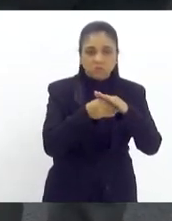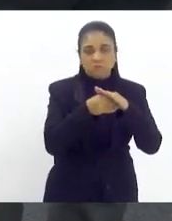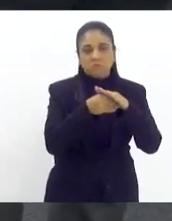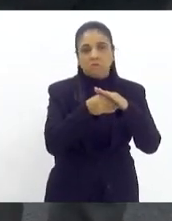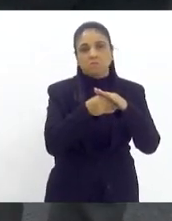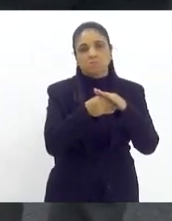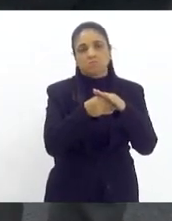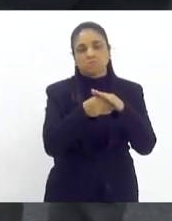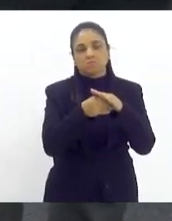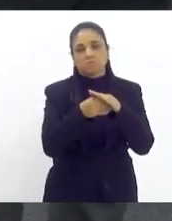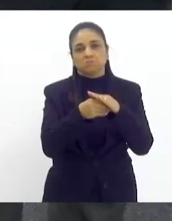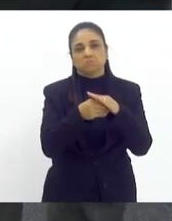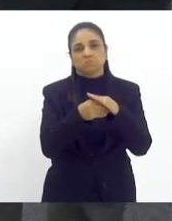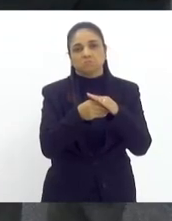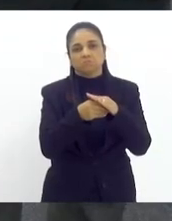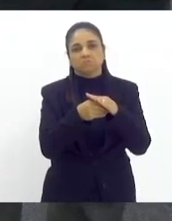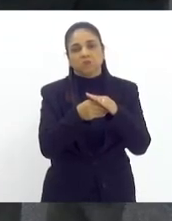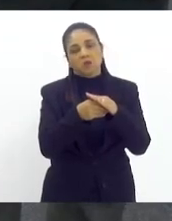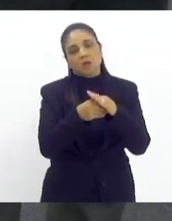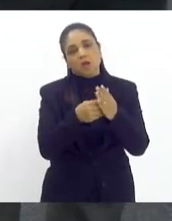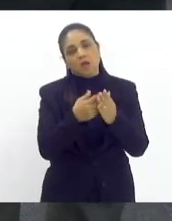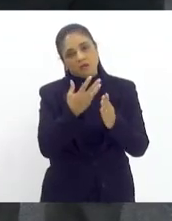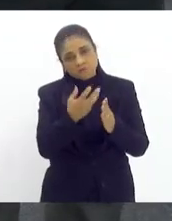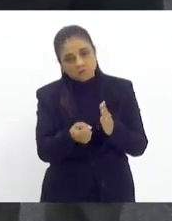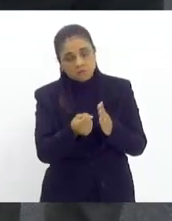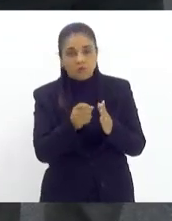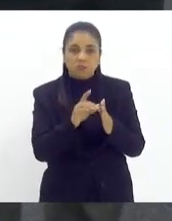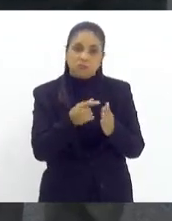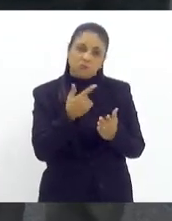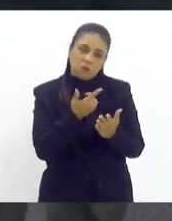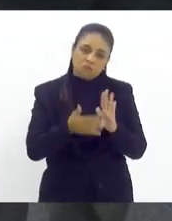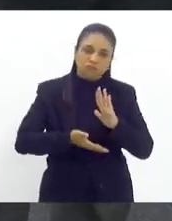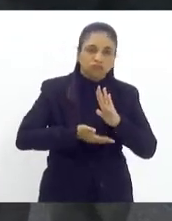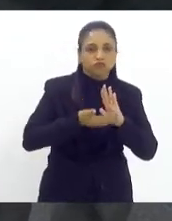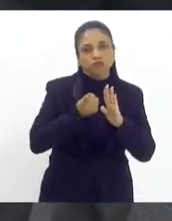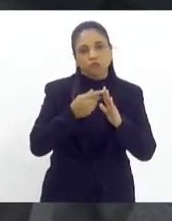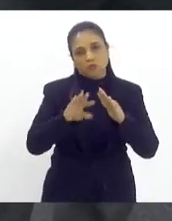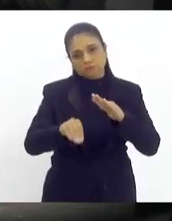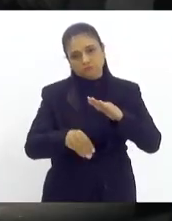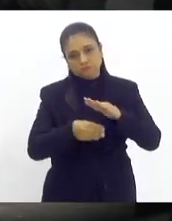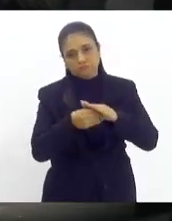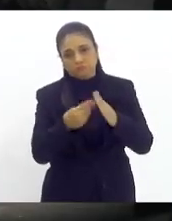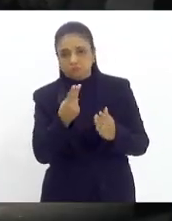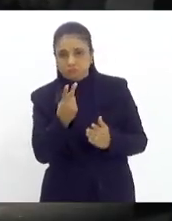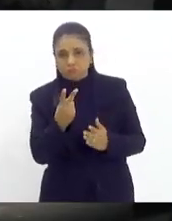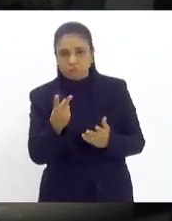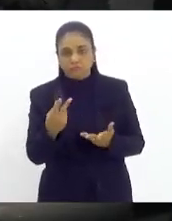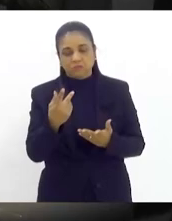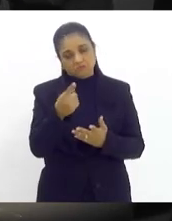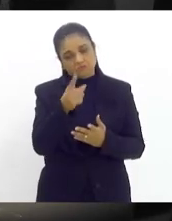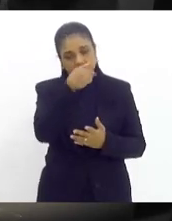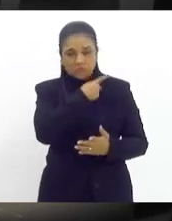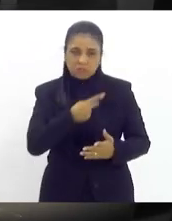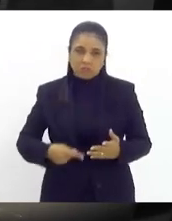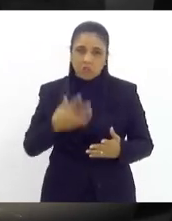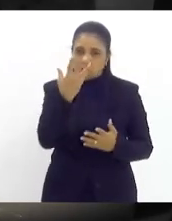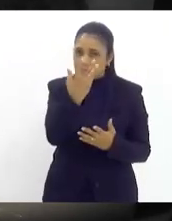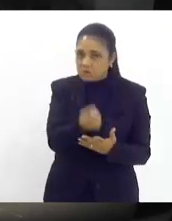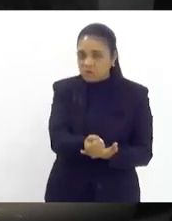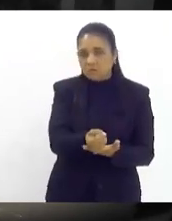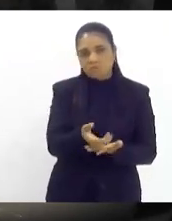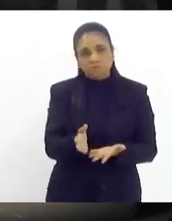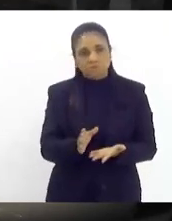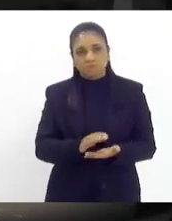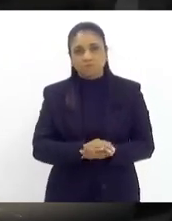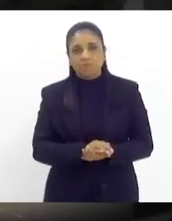excelente senhor presidente que retire as minhas emendas prefiro o pedido de